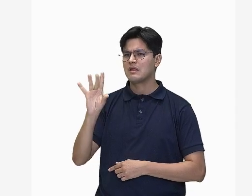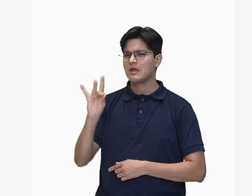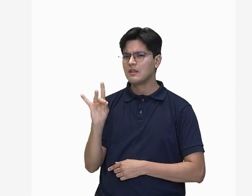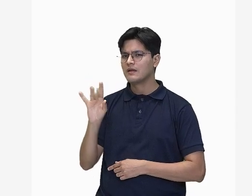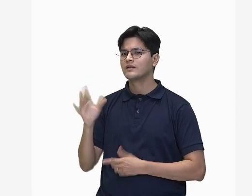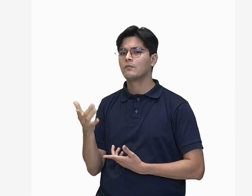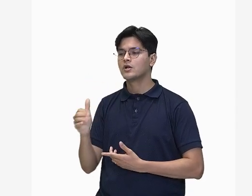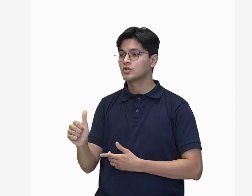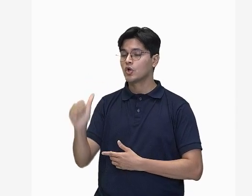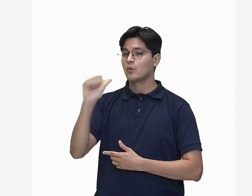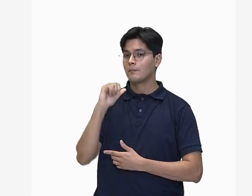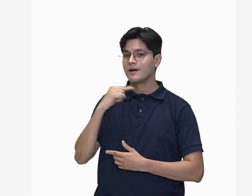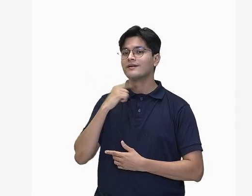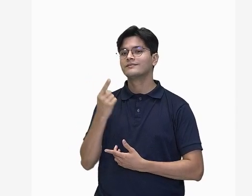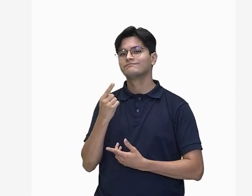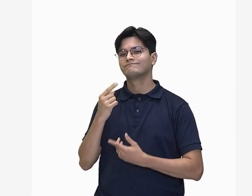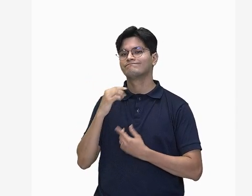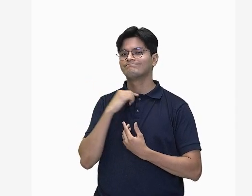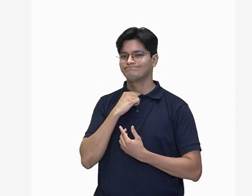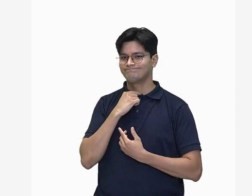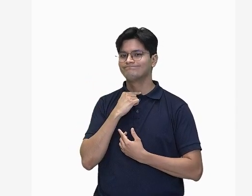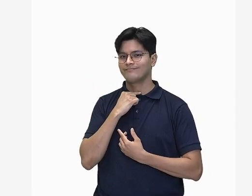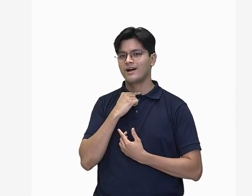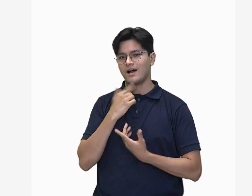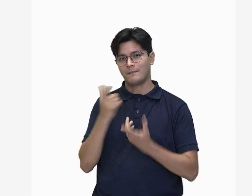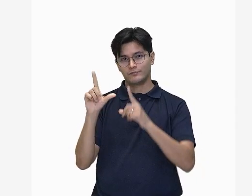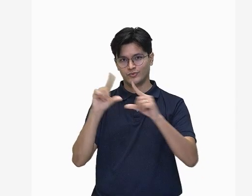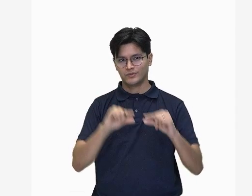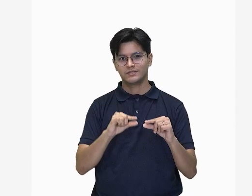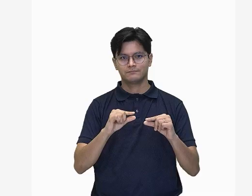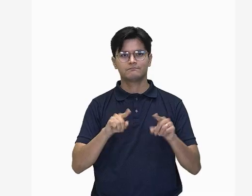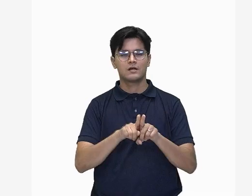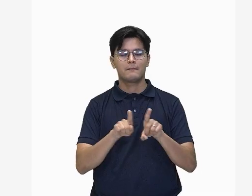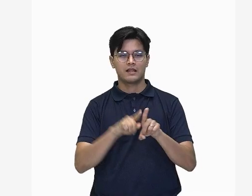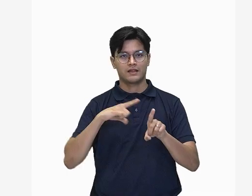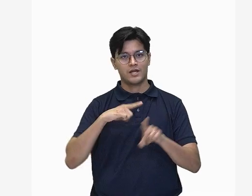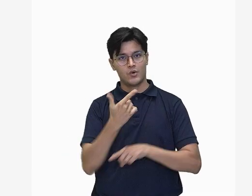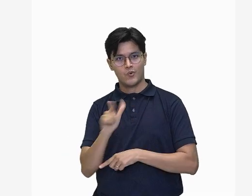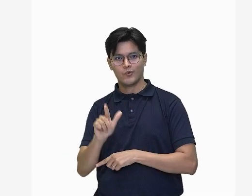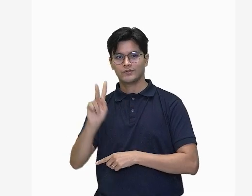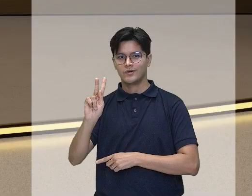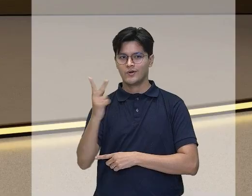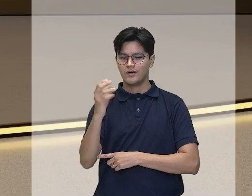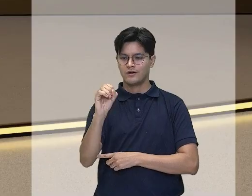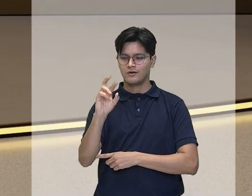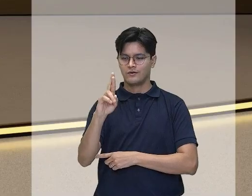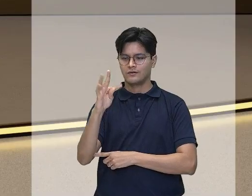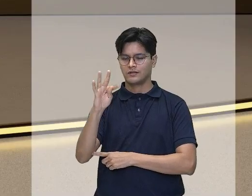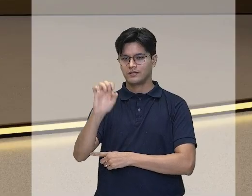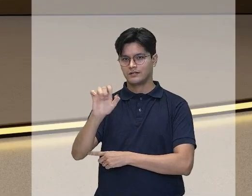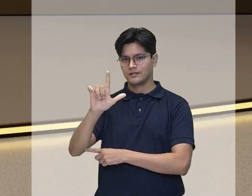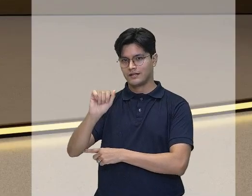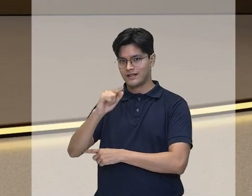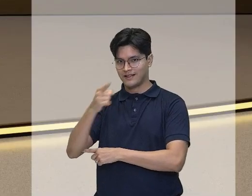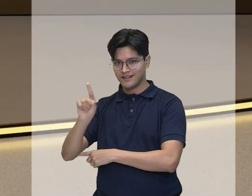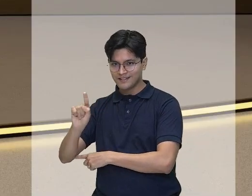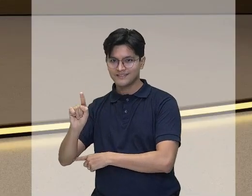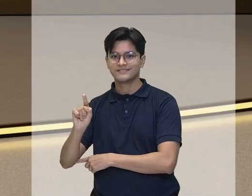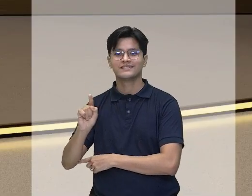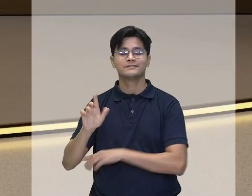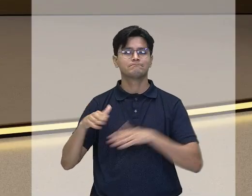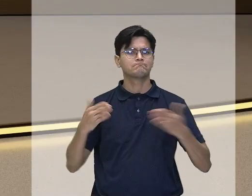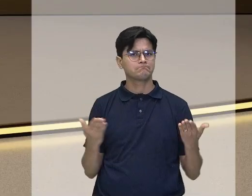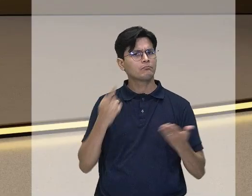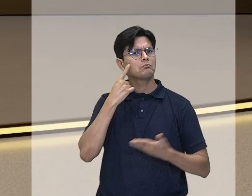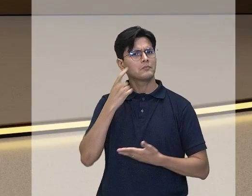piperita, analgésica e digestiva, né? Então, olha, muito interessante o que a gente mostrou, mas vamos ver